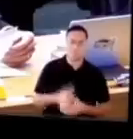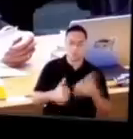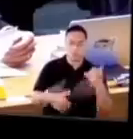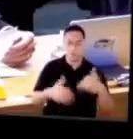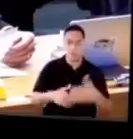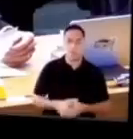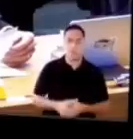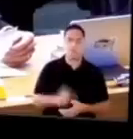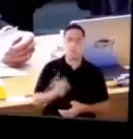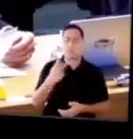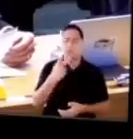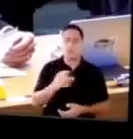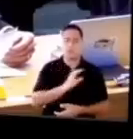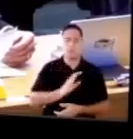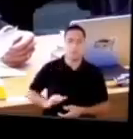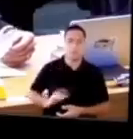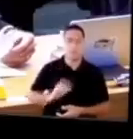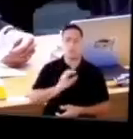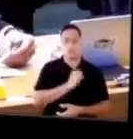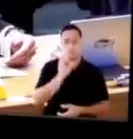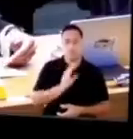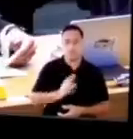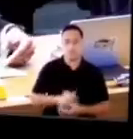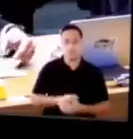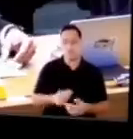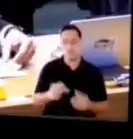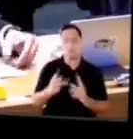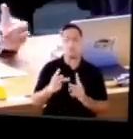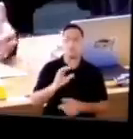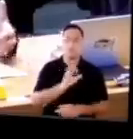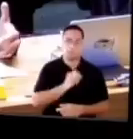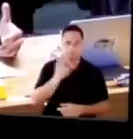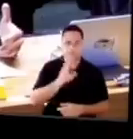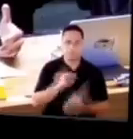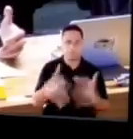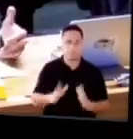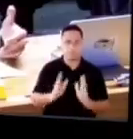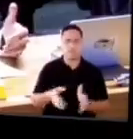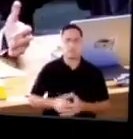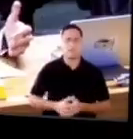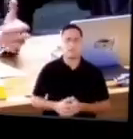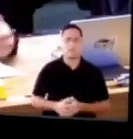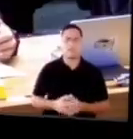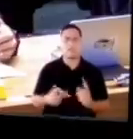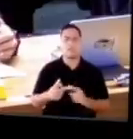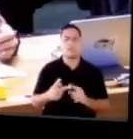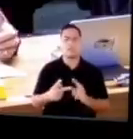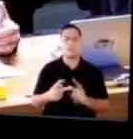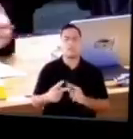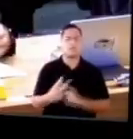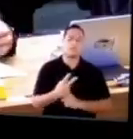Cristã patriota sobre patriotismo Eu já falei eu quero falar um pouco sobre conservadorismo nós